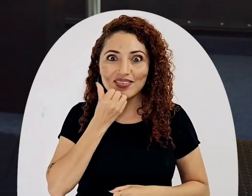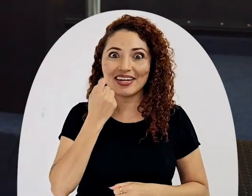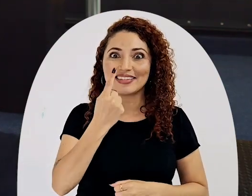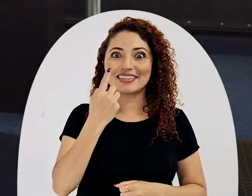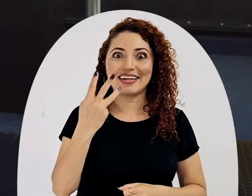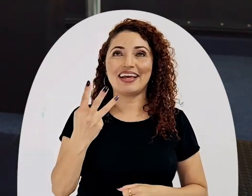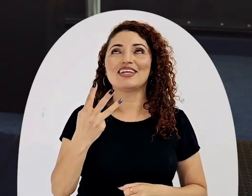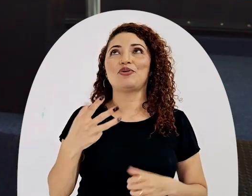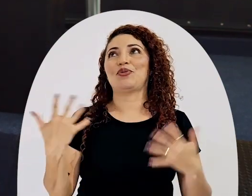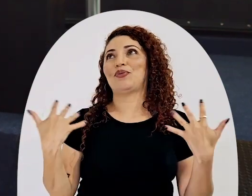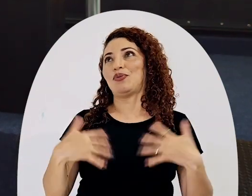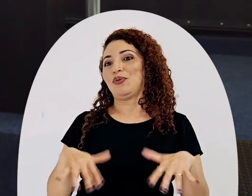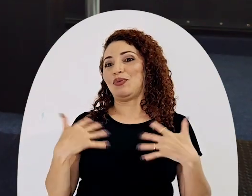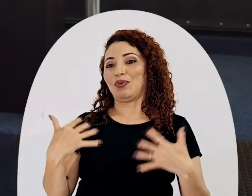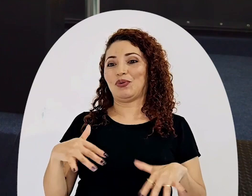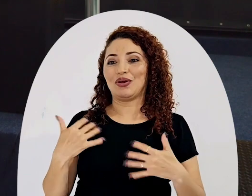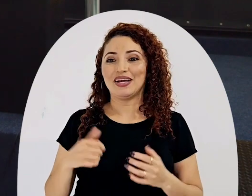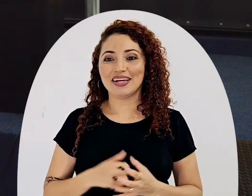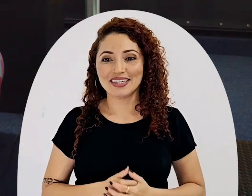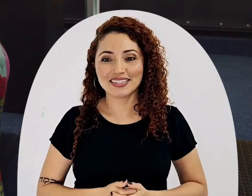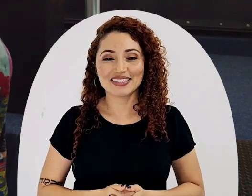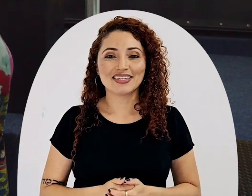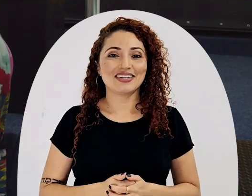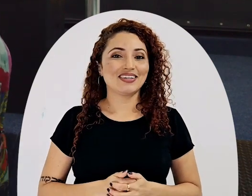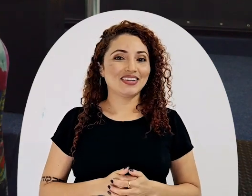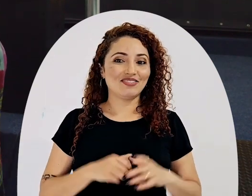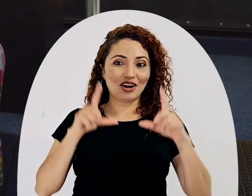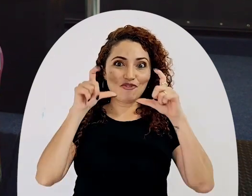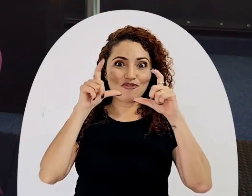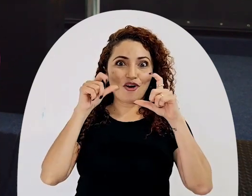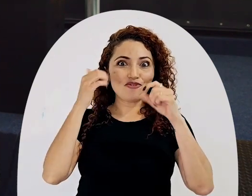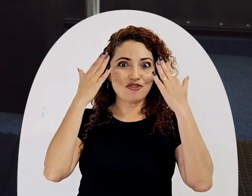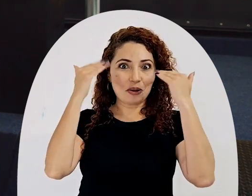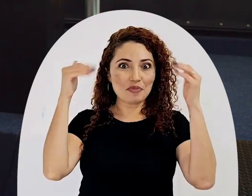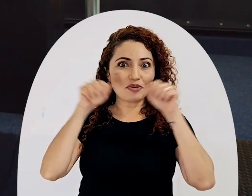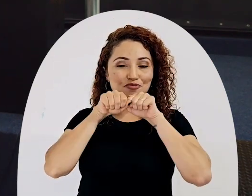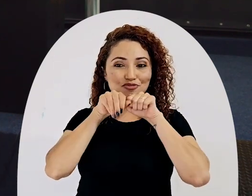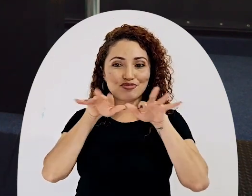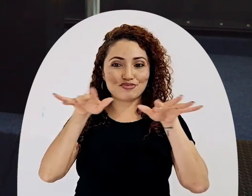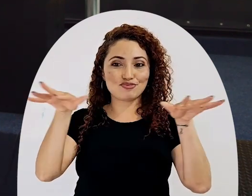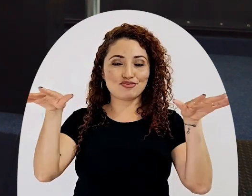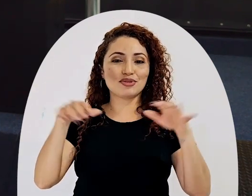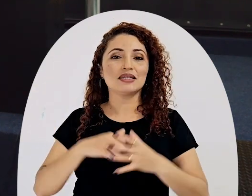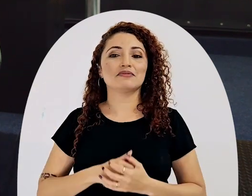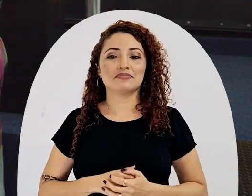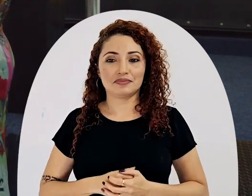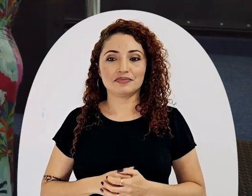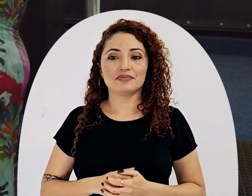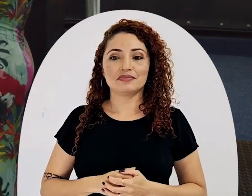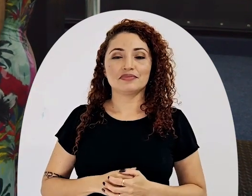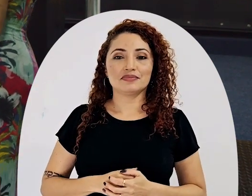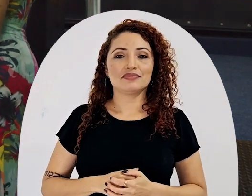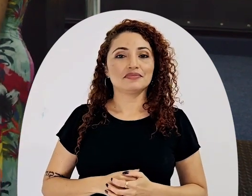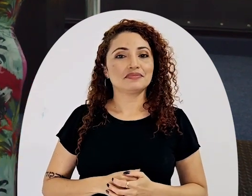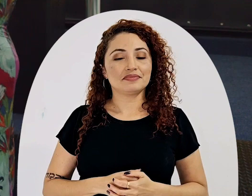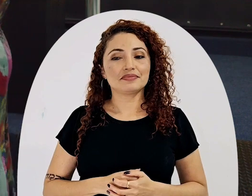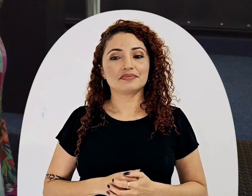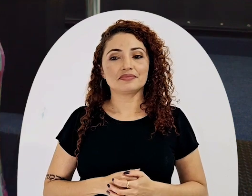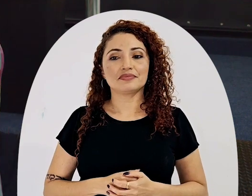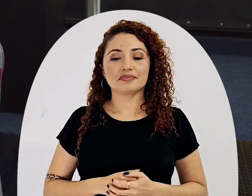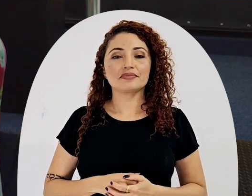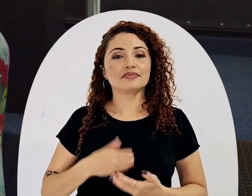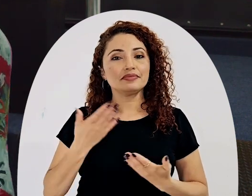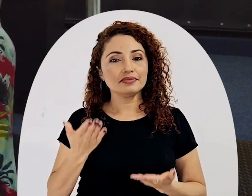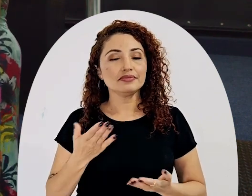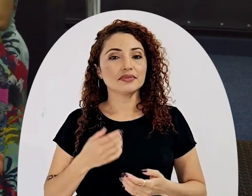13. Essa foto viralizou, né? Pode passar, né, Nubia? Acho que você já falou. Não, acho que vale a pena só a gente... um pouquinho do